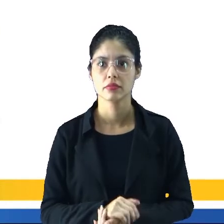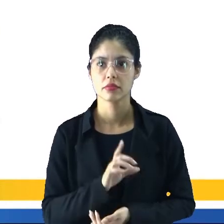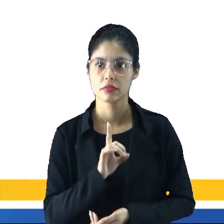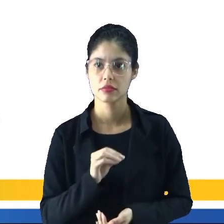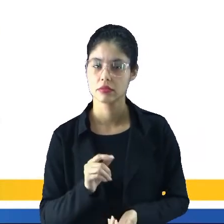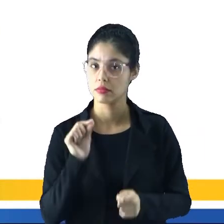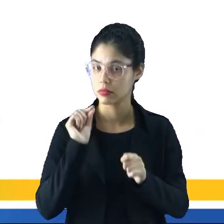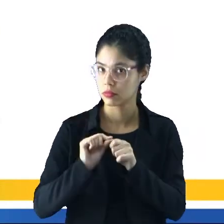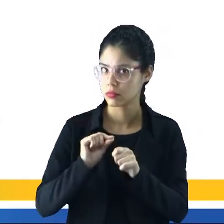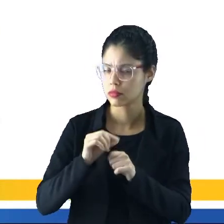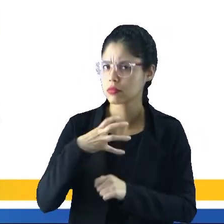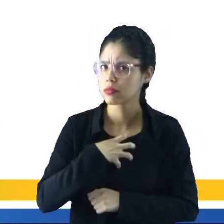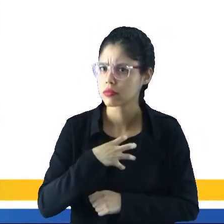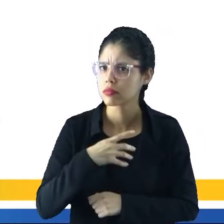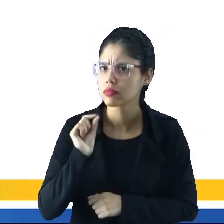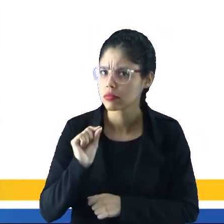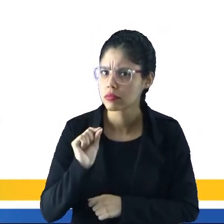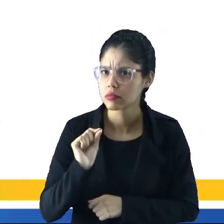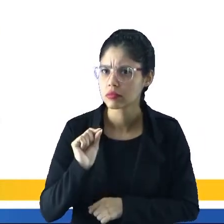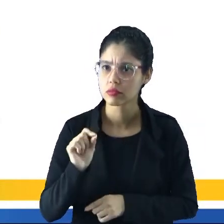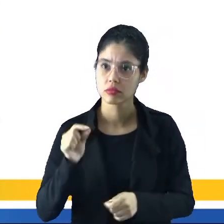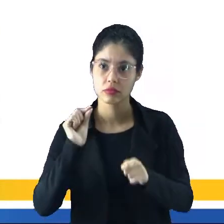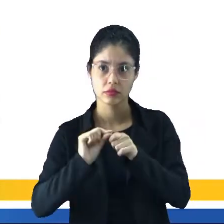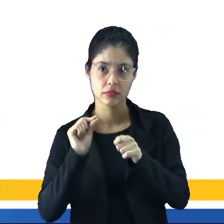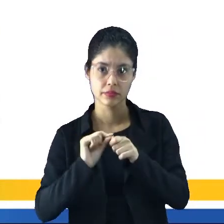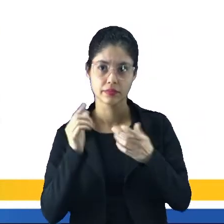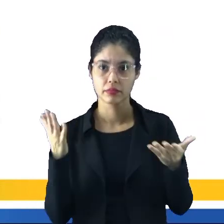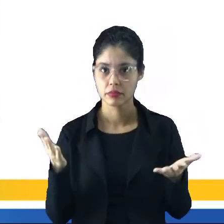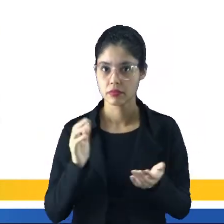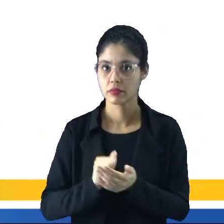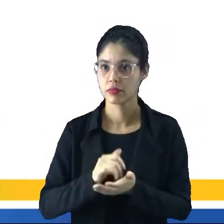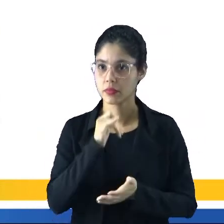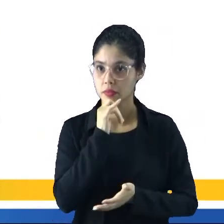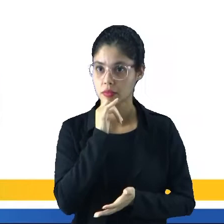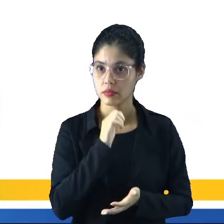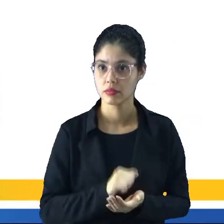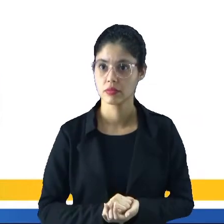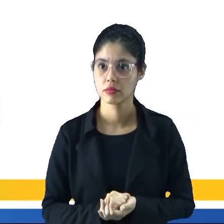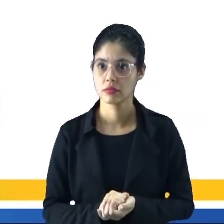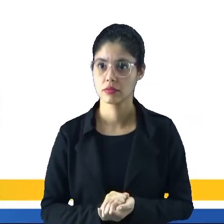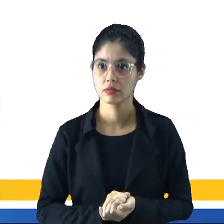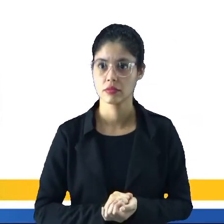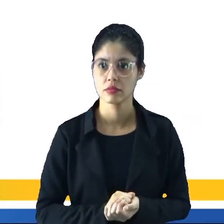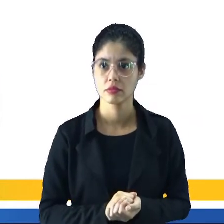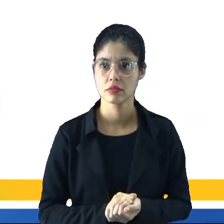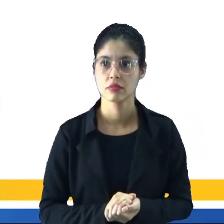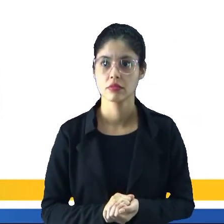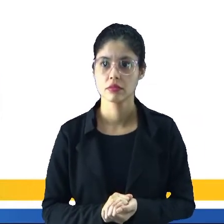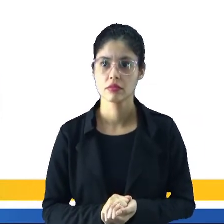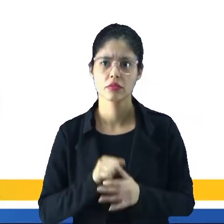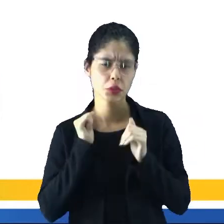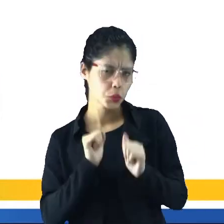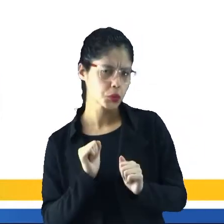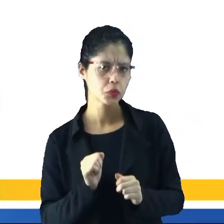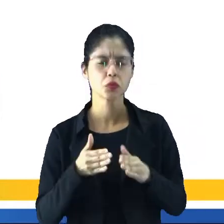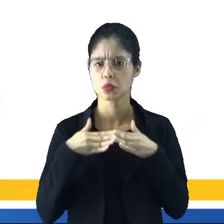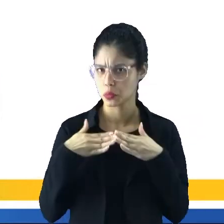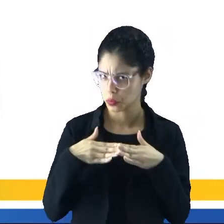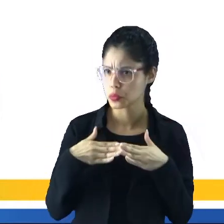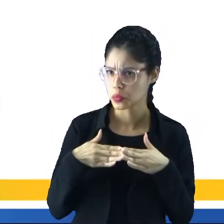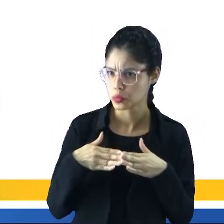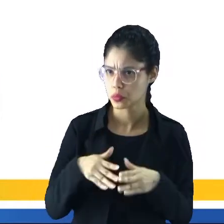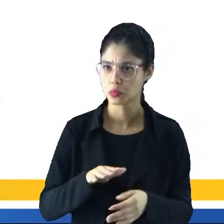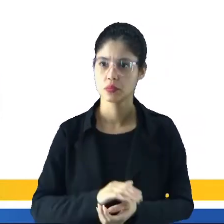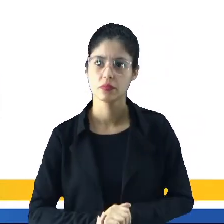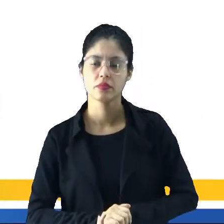Do, ele pode ter o sentido, dependendo do contexto, pode ter o sentido de fazer. Por exemplo, can you do me a favor? Pode me fazer um